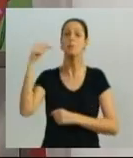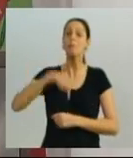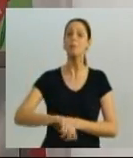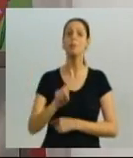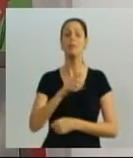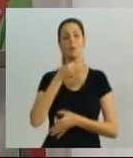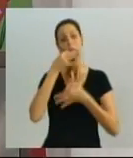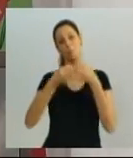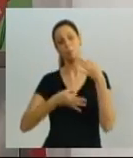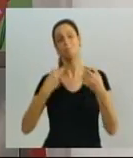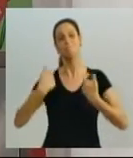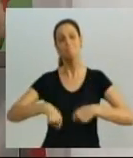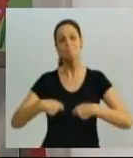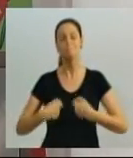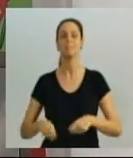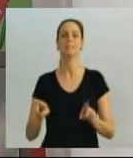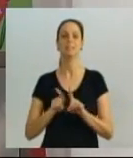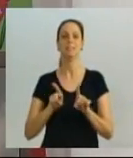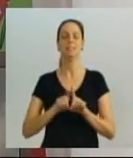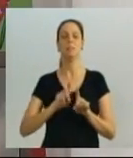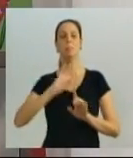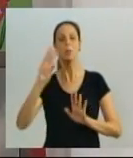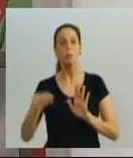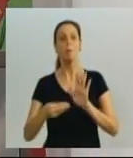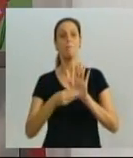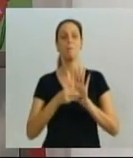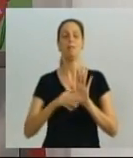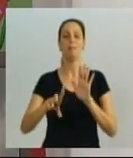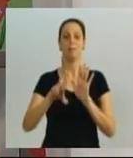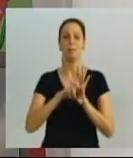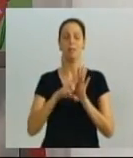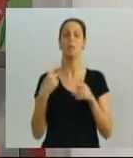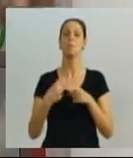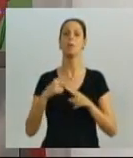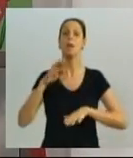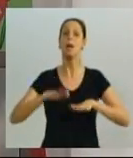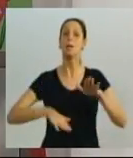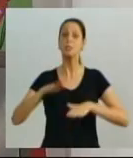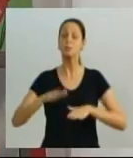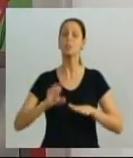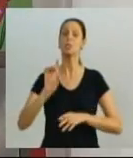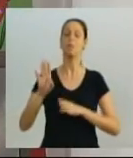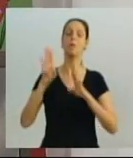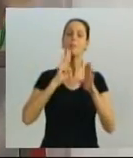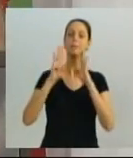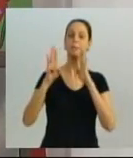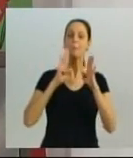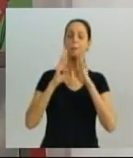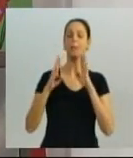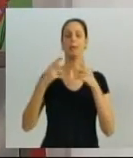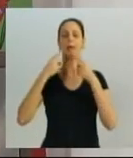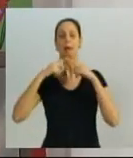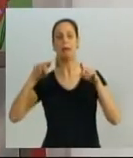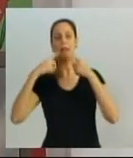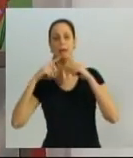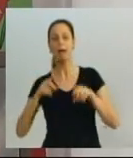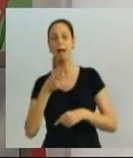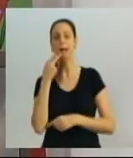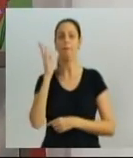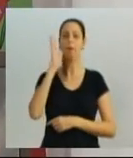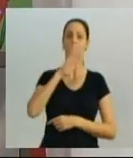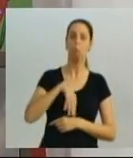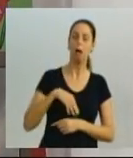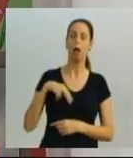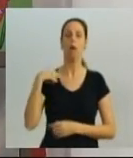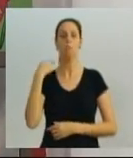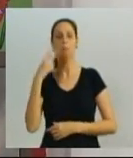relatar, para fazer uma emenda na lei, porque muitas vezes usar um Facebook lá, criticar, malhar,